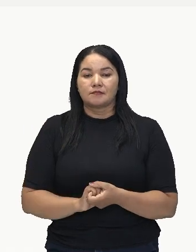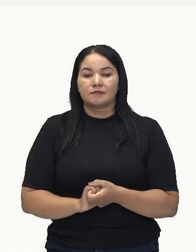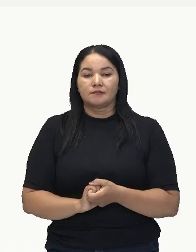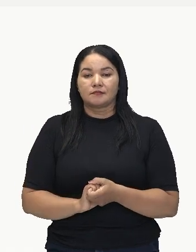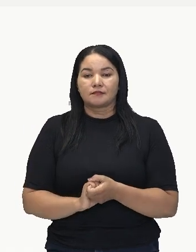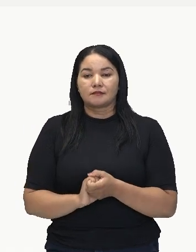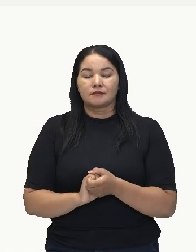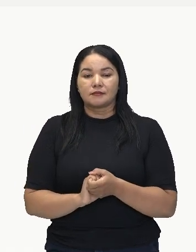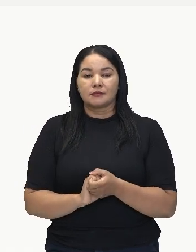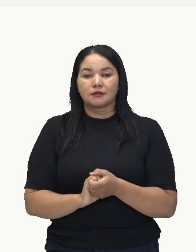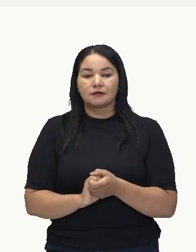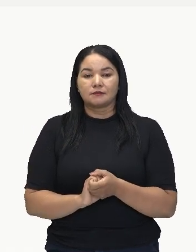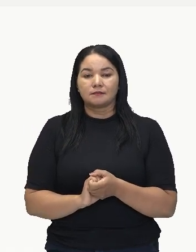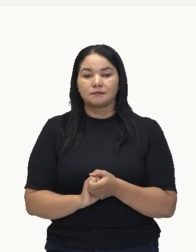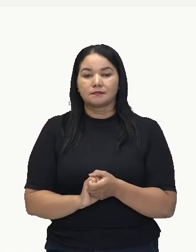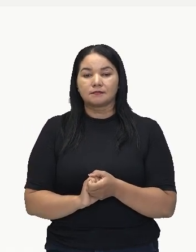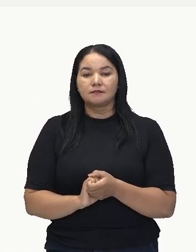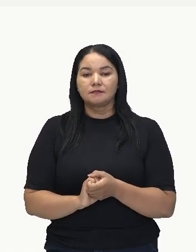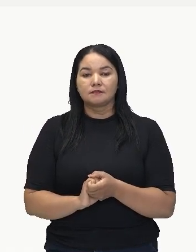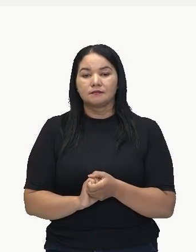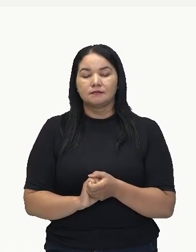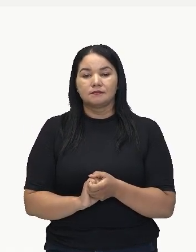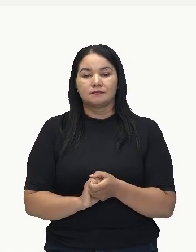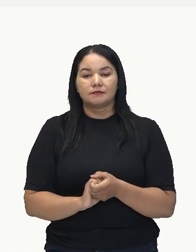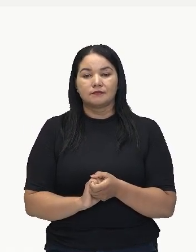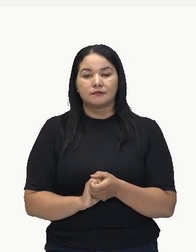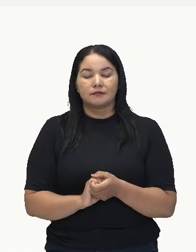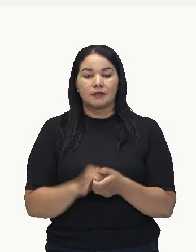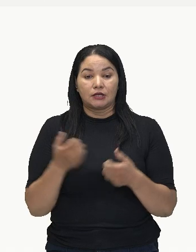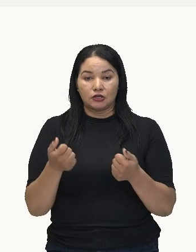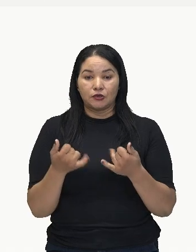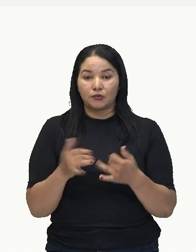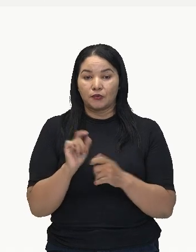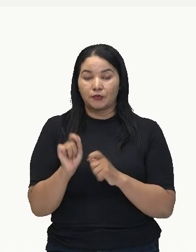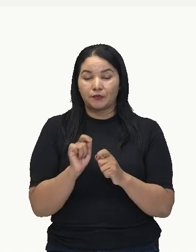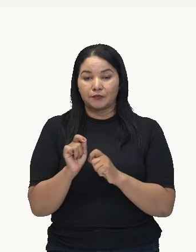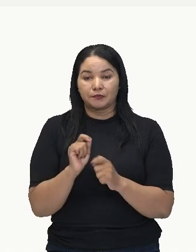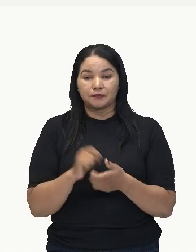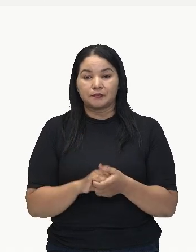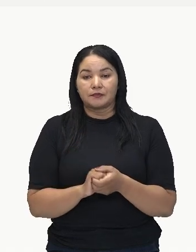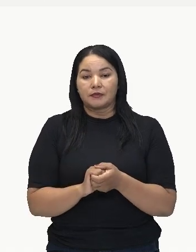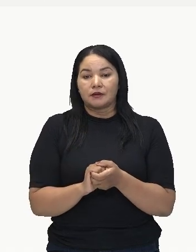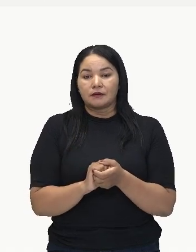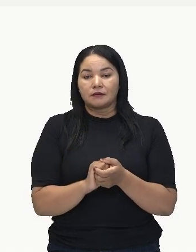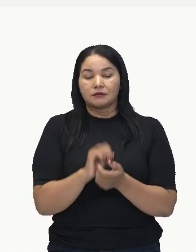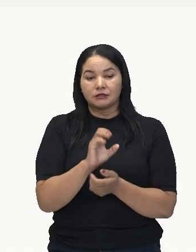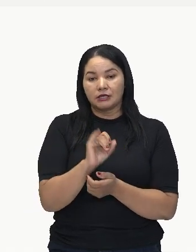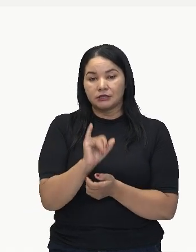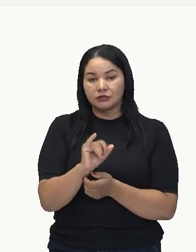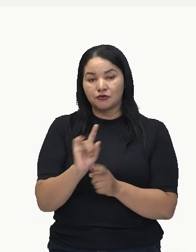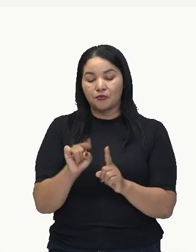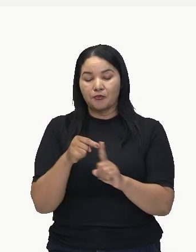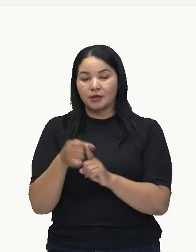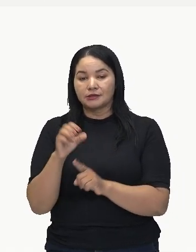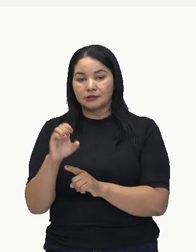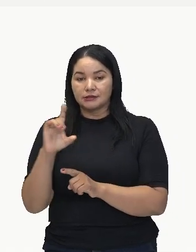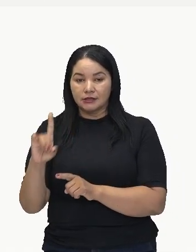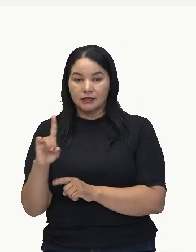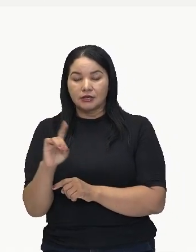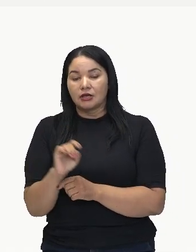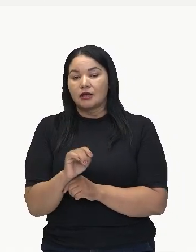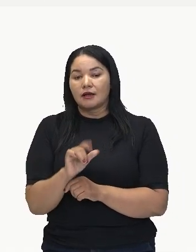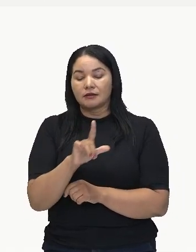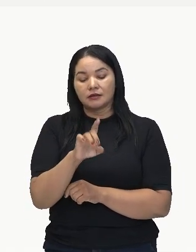complemento directo. En esse último caso, para não criar uma cacofonia, que é uma repetição de sílabas, les, los,